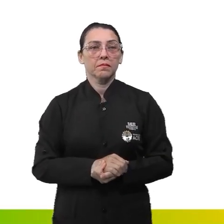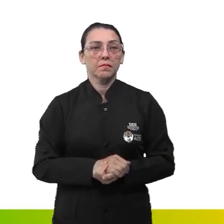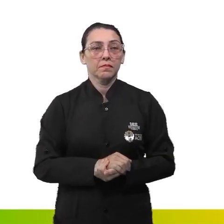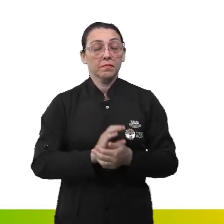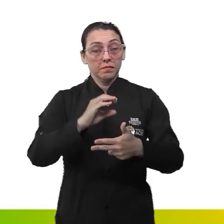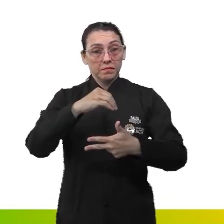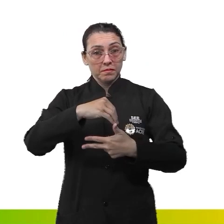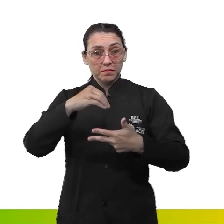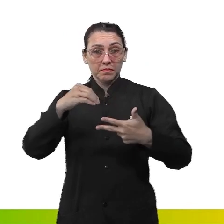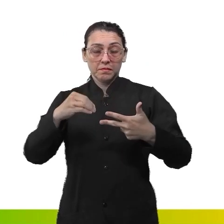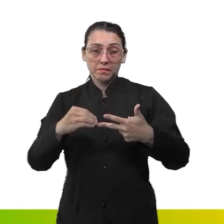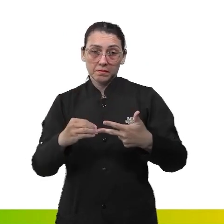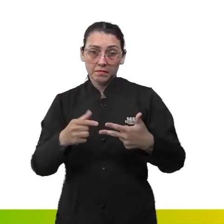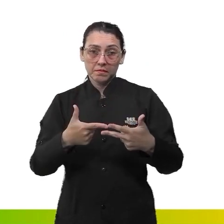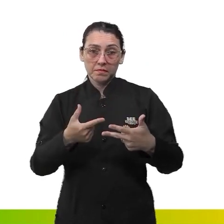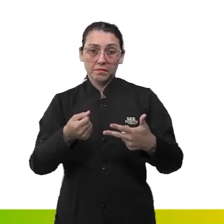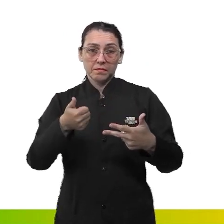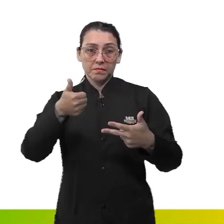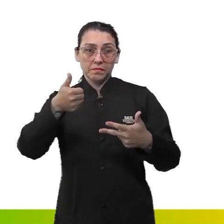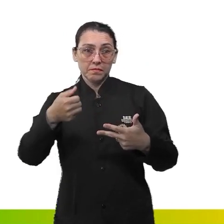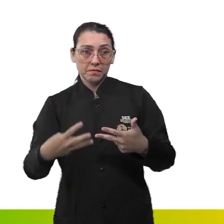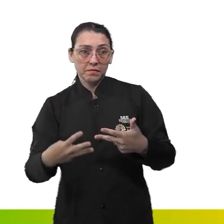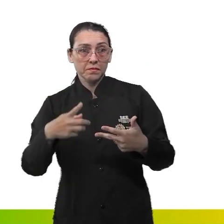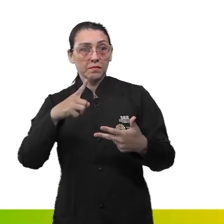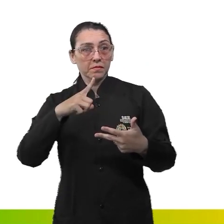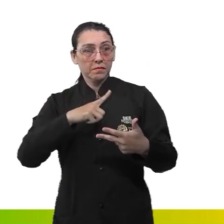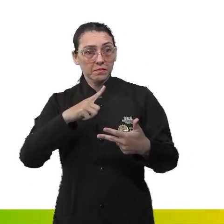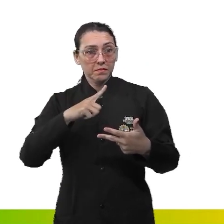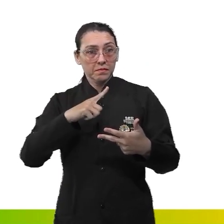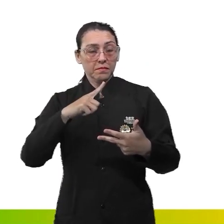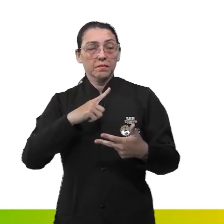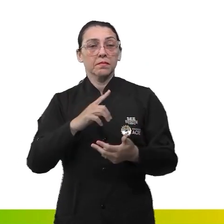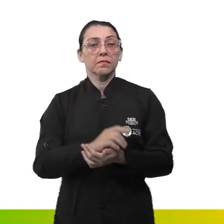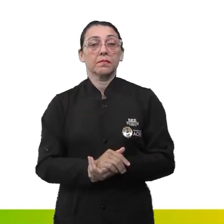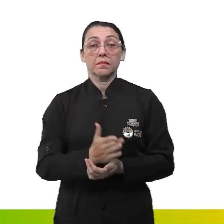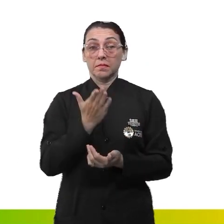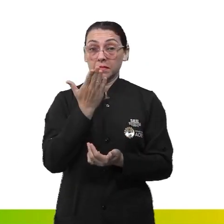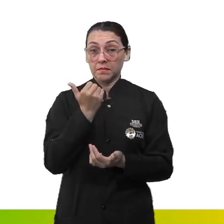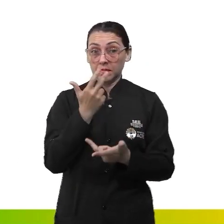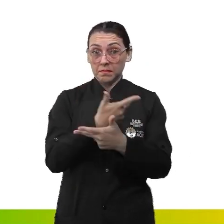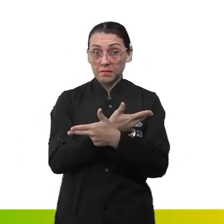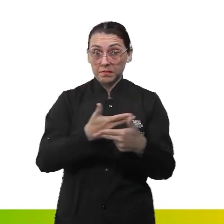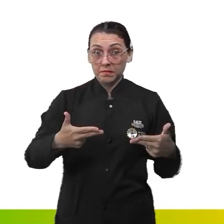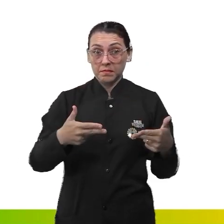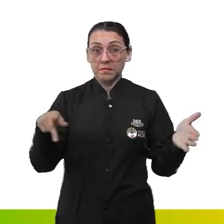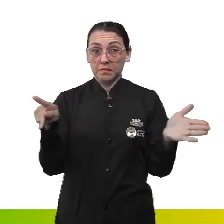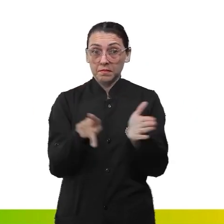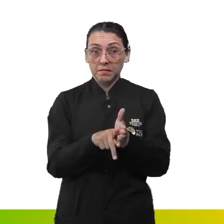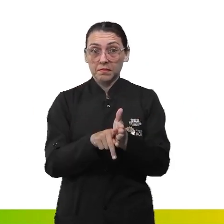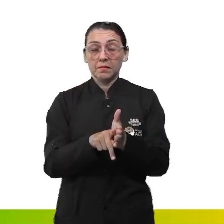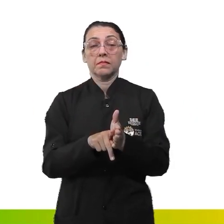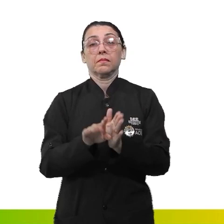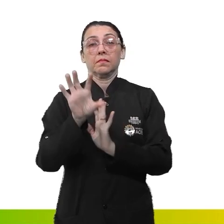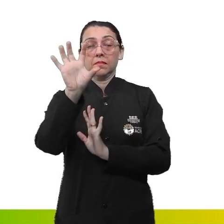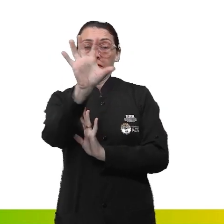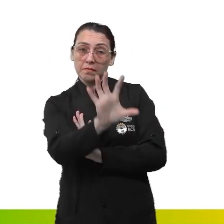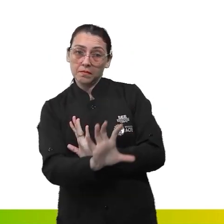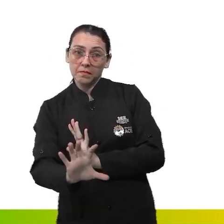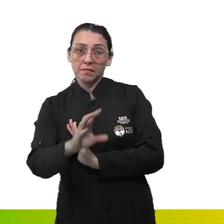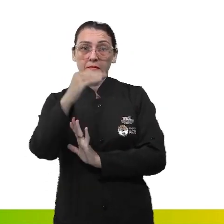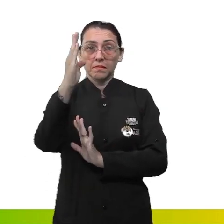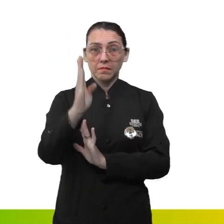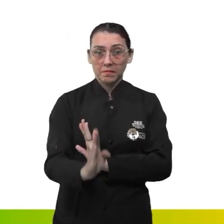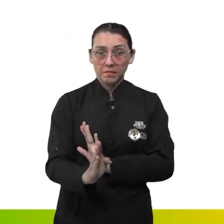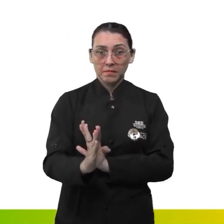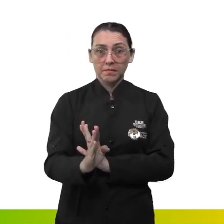No Enem de 2013, teve essa questão. A gastronomia típica de determinadas regiões